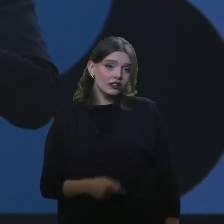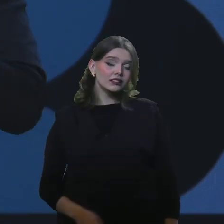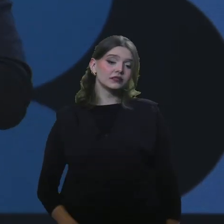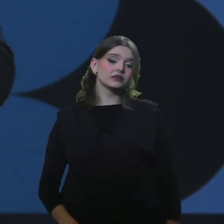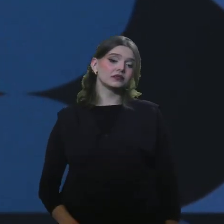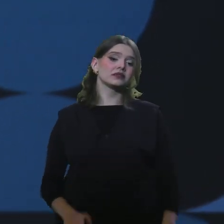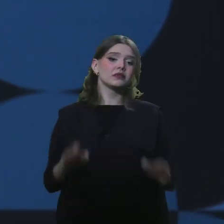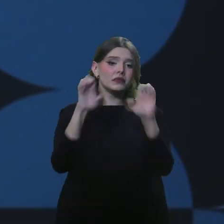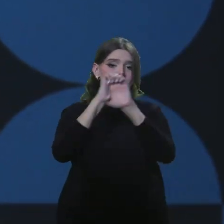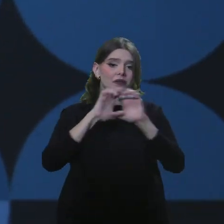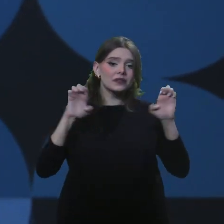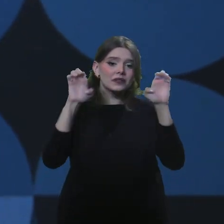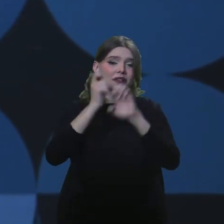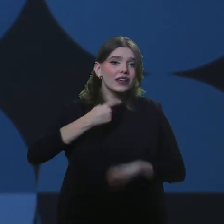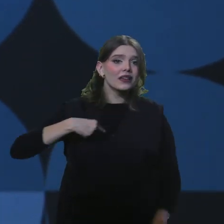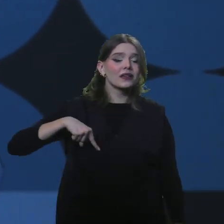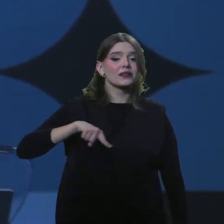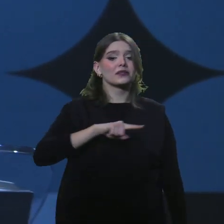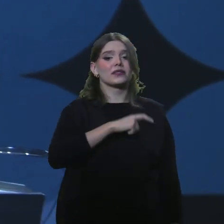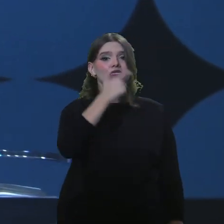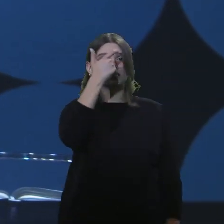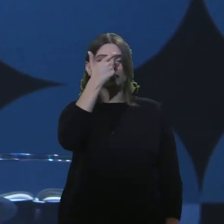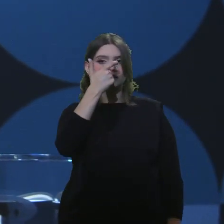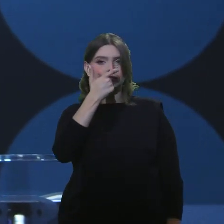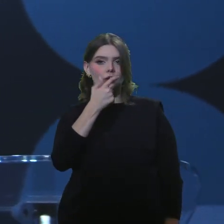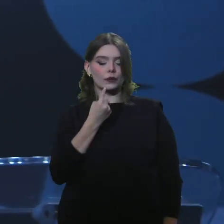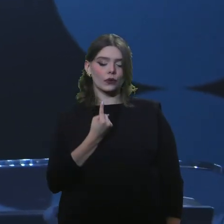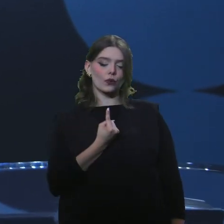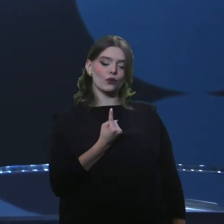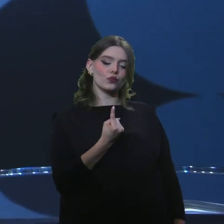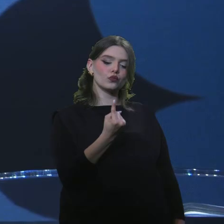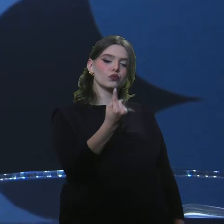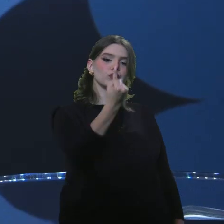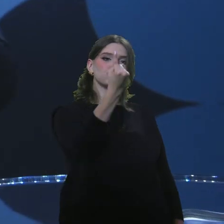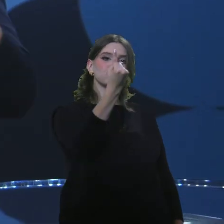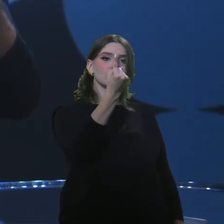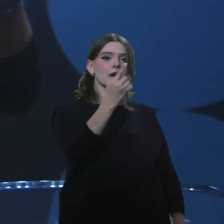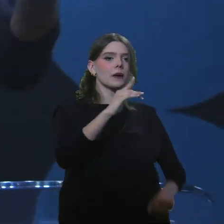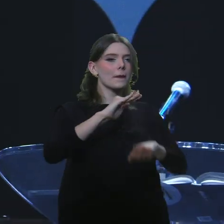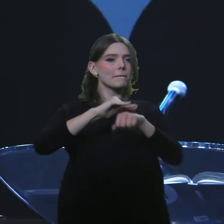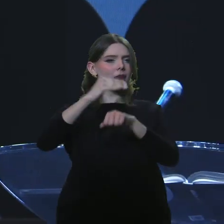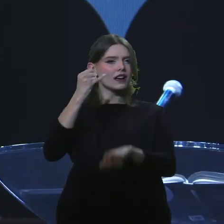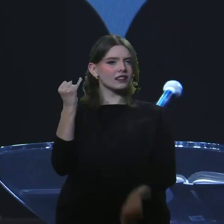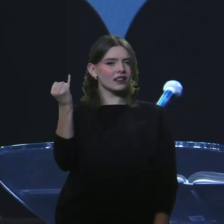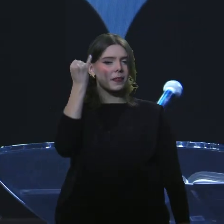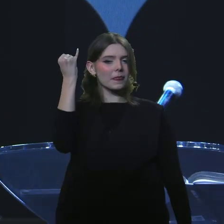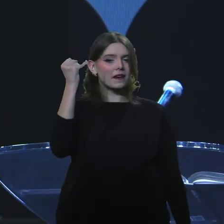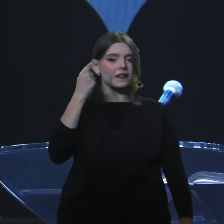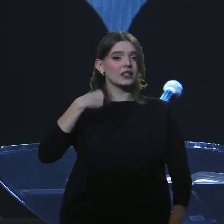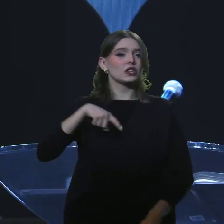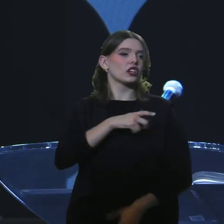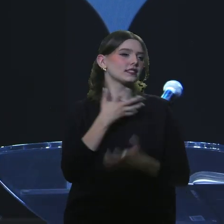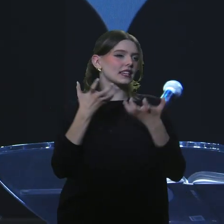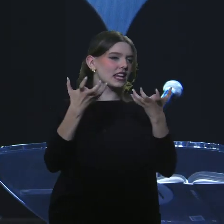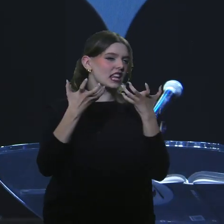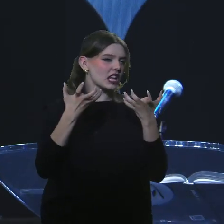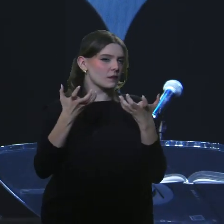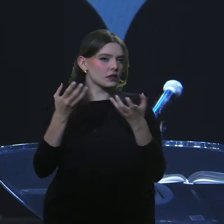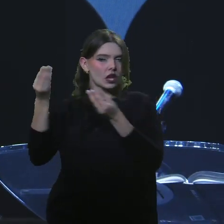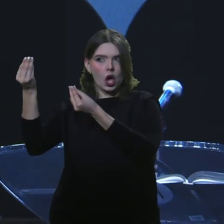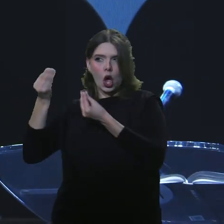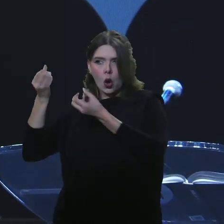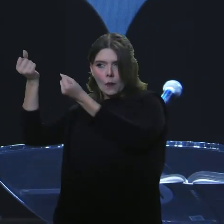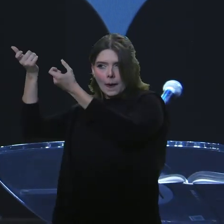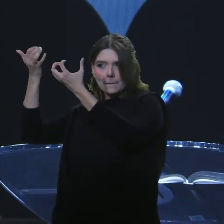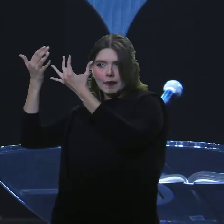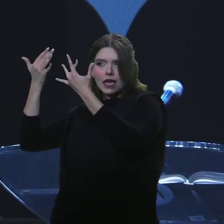em que nós somos o centro. A gente vem para a igreja para receber uma bênção para a nossa vida, para